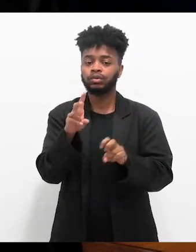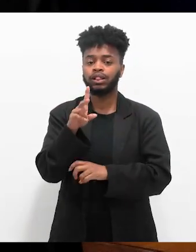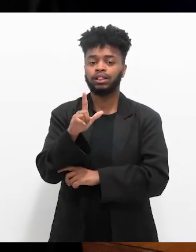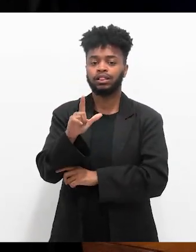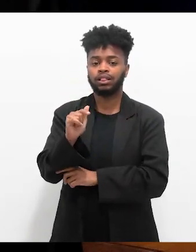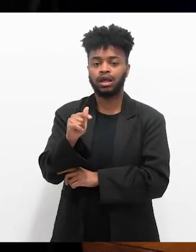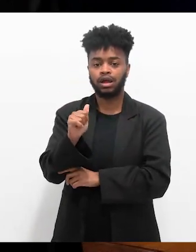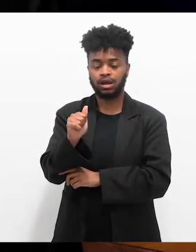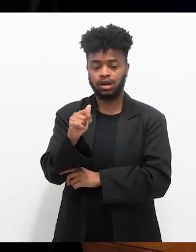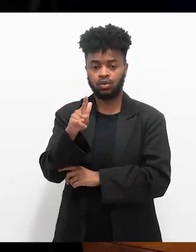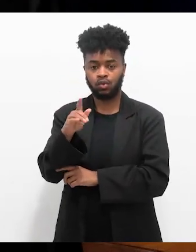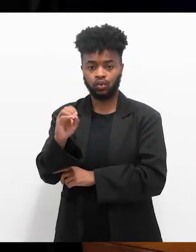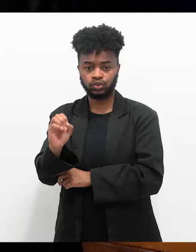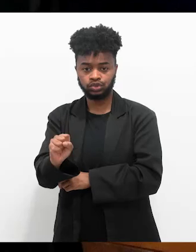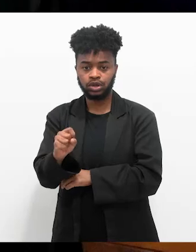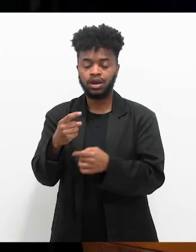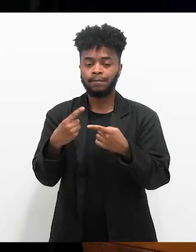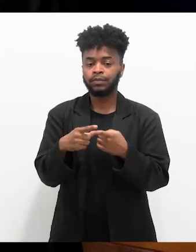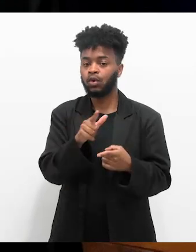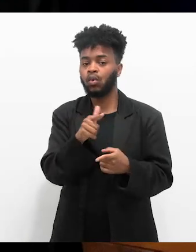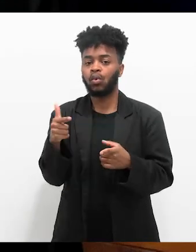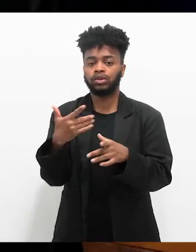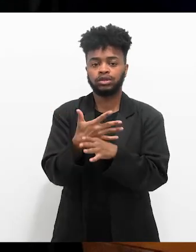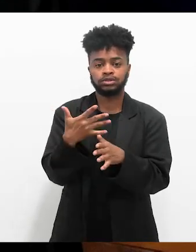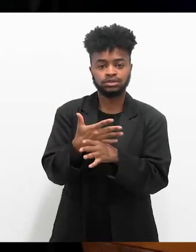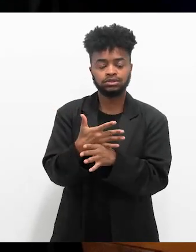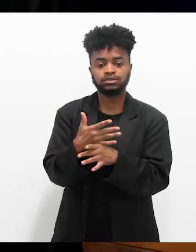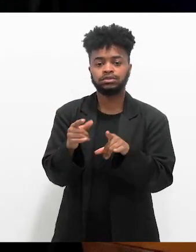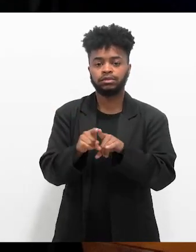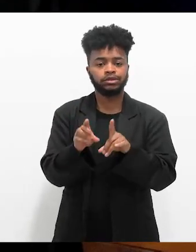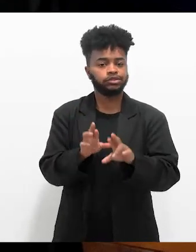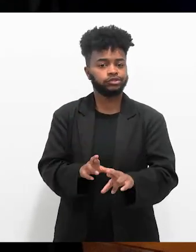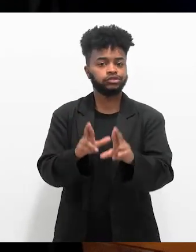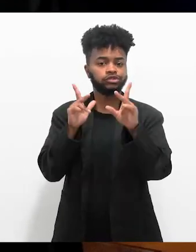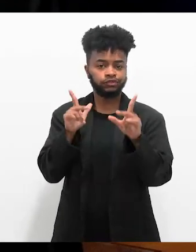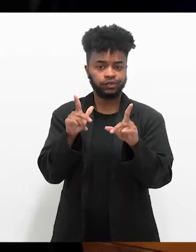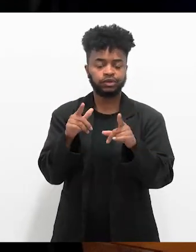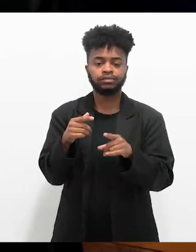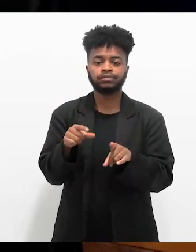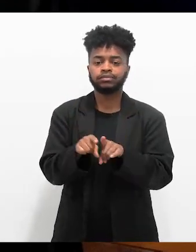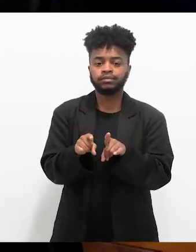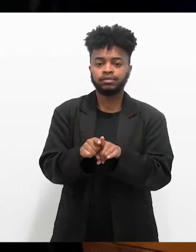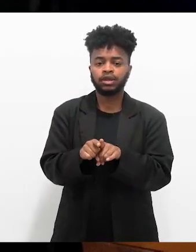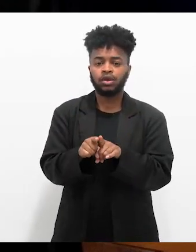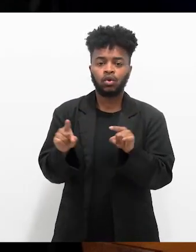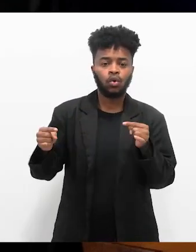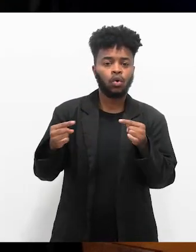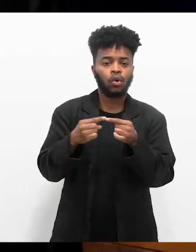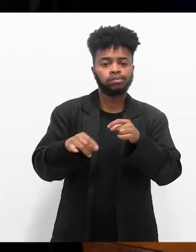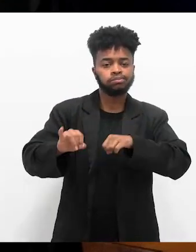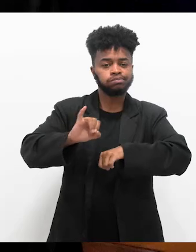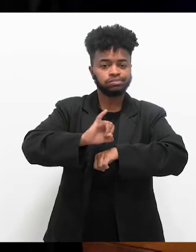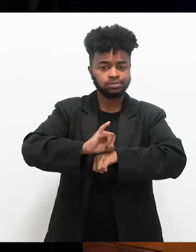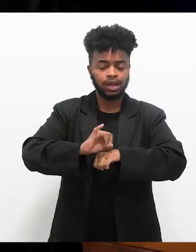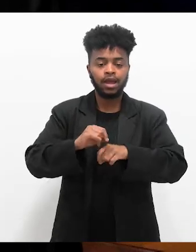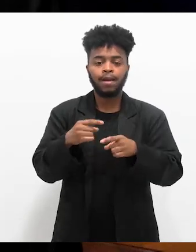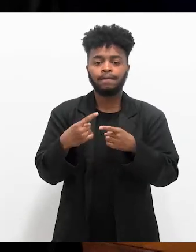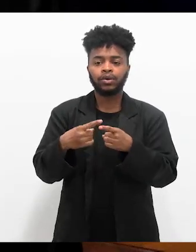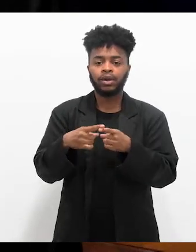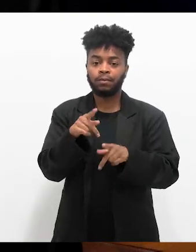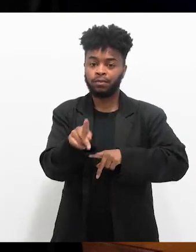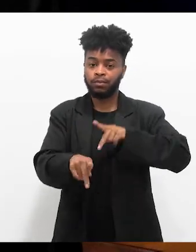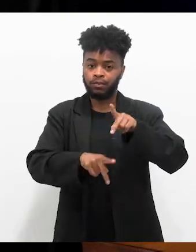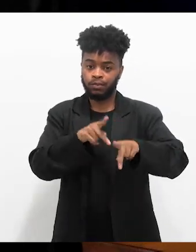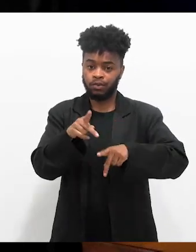Lagos, que é uma outra cidade completamente diferente, completamente metropolitana, porque